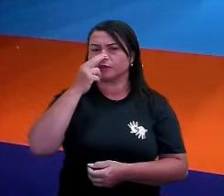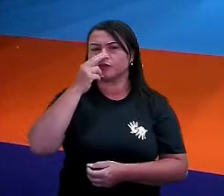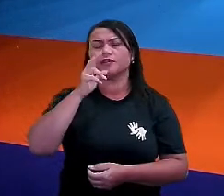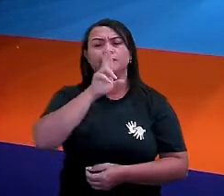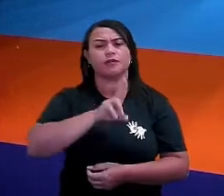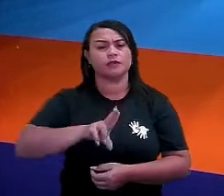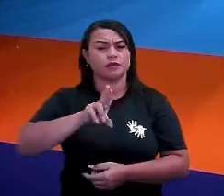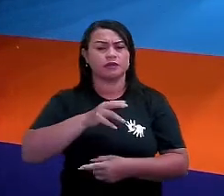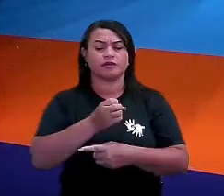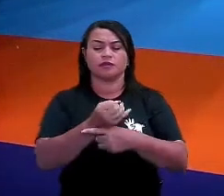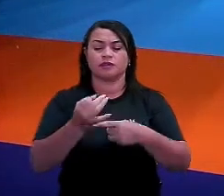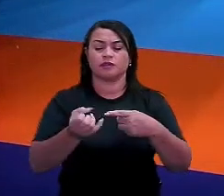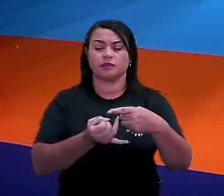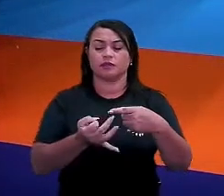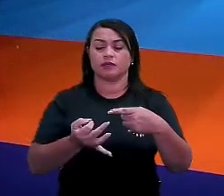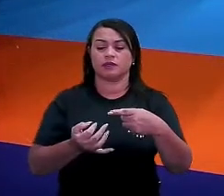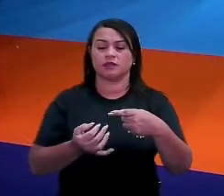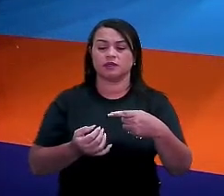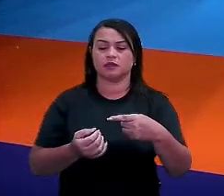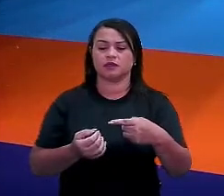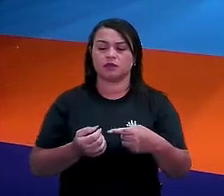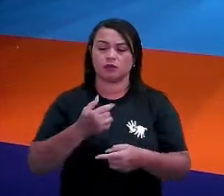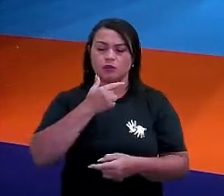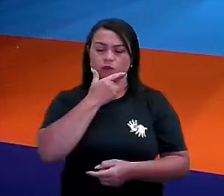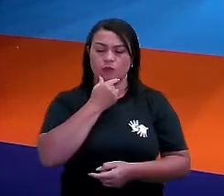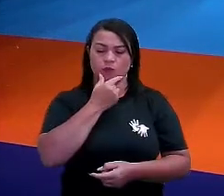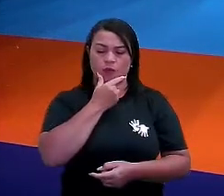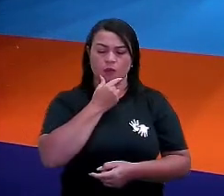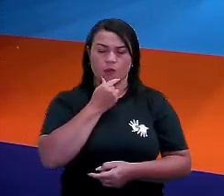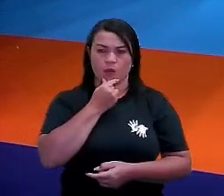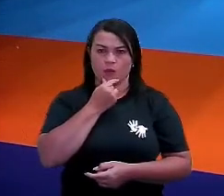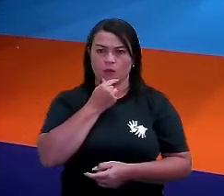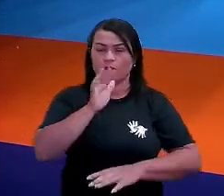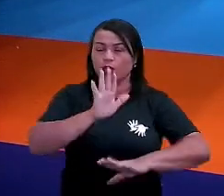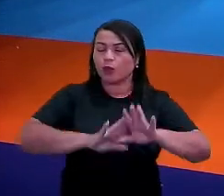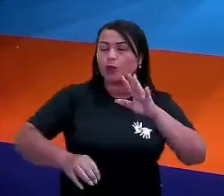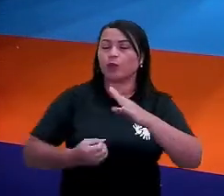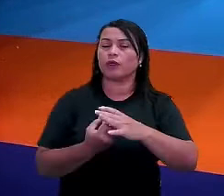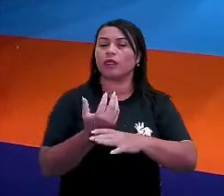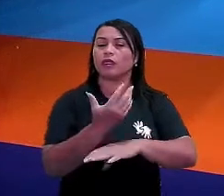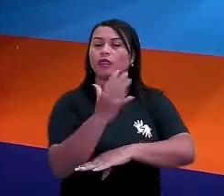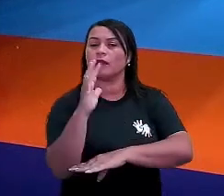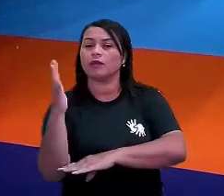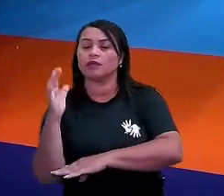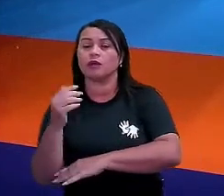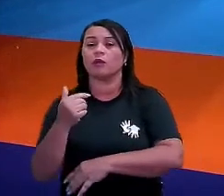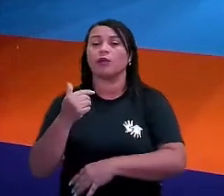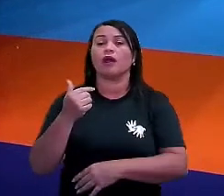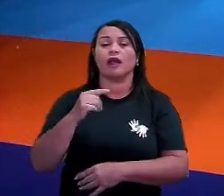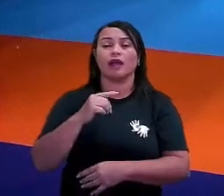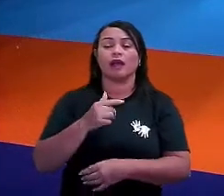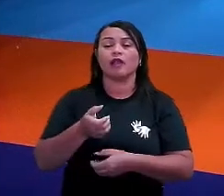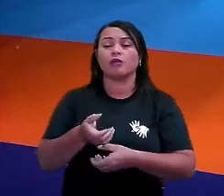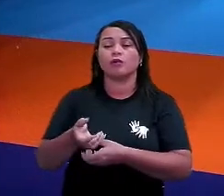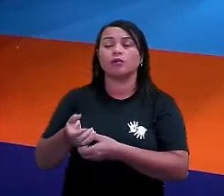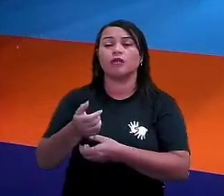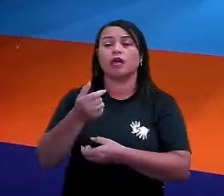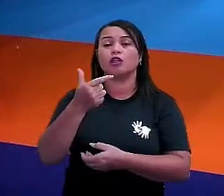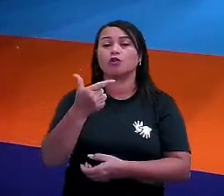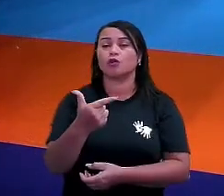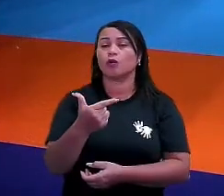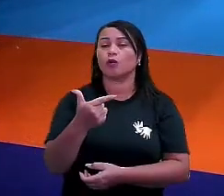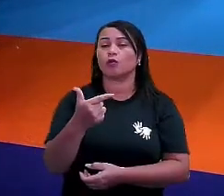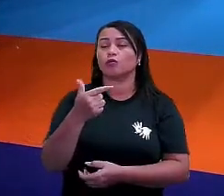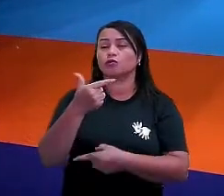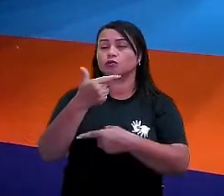usando fração, tá? Um jardineiro gasta 2/3 de 1 litro de água para cada planta que rega.